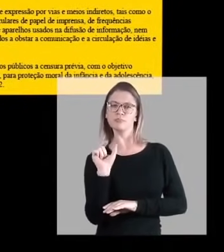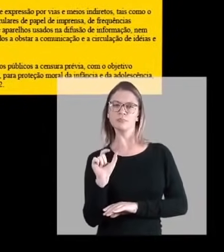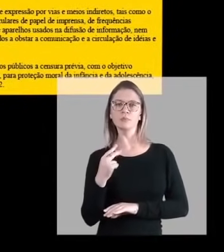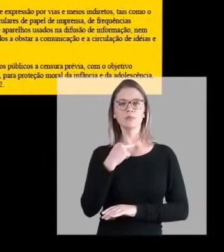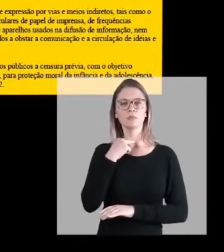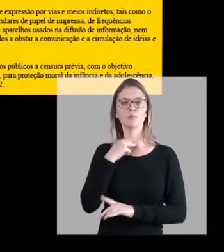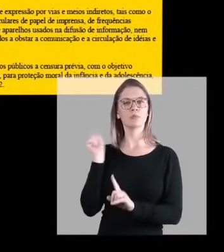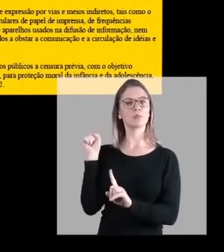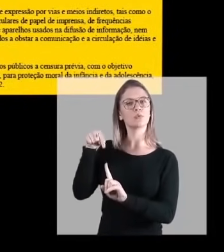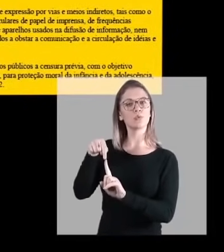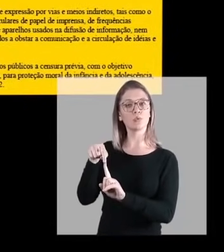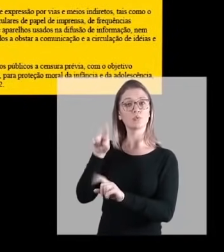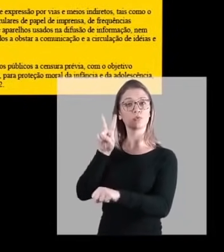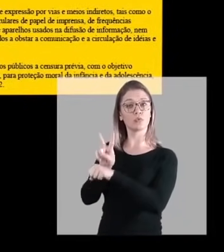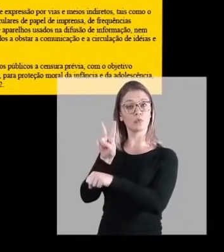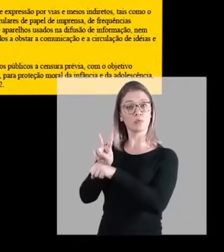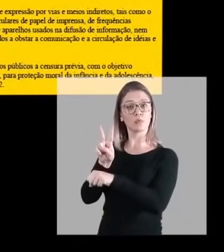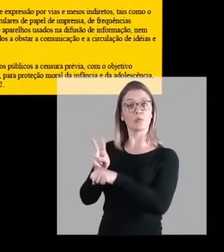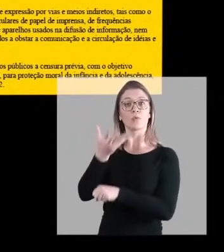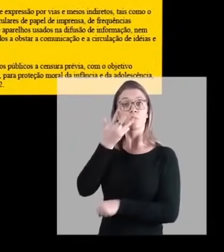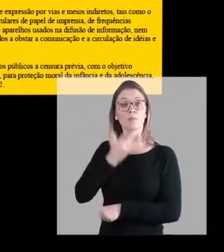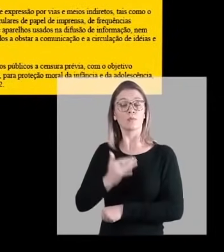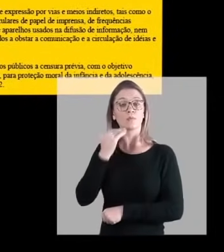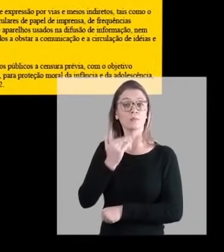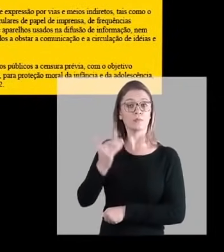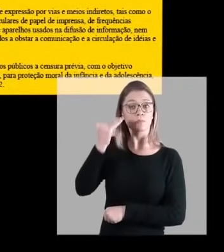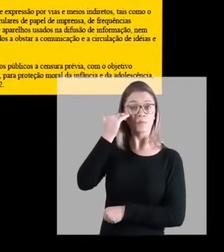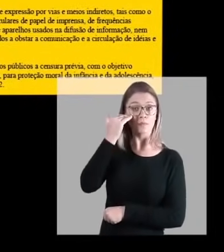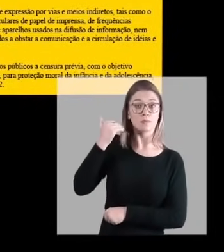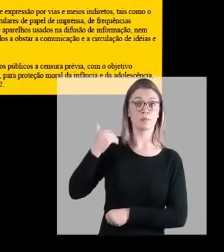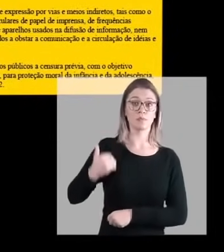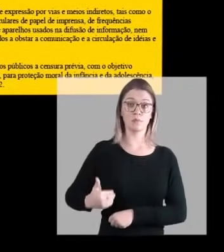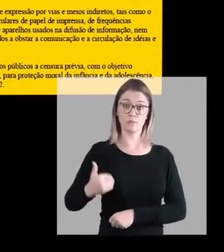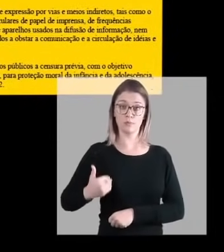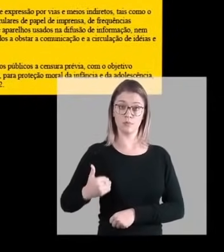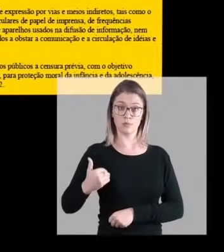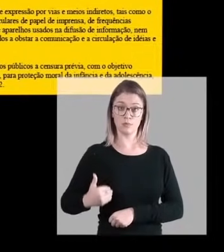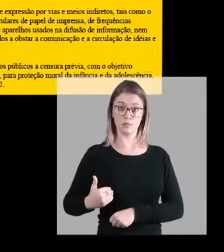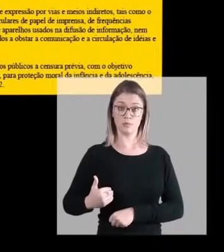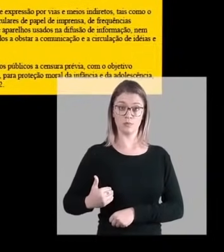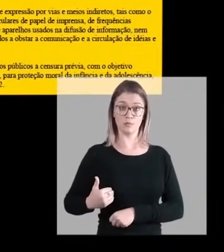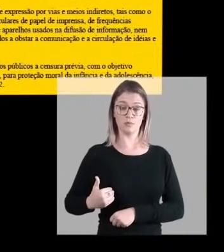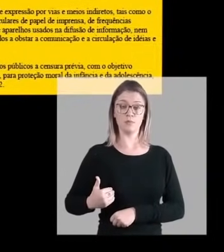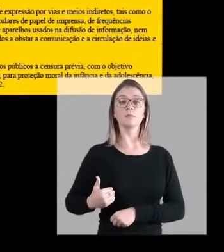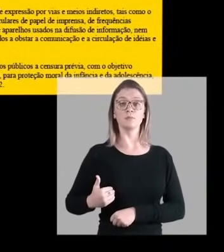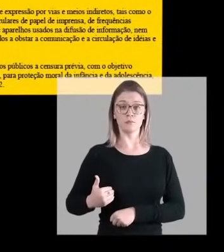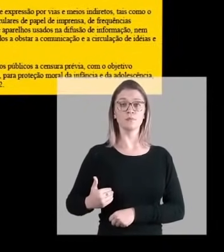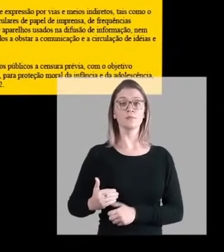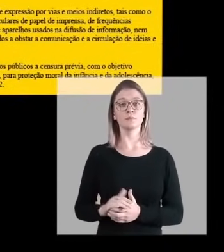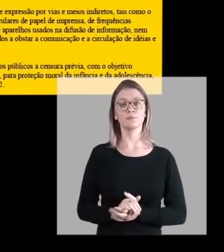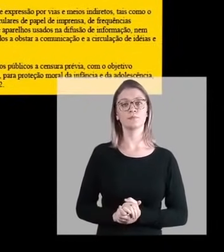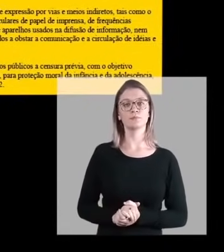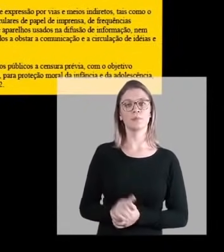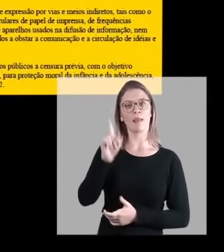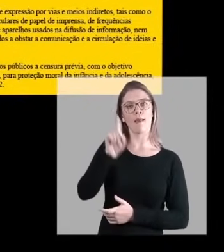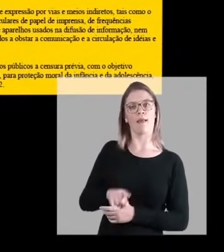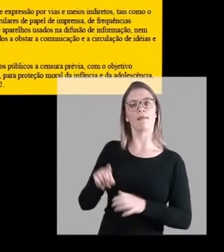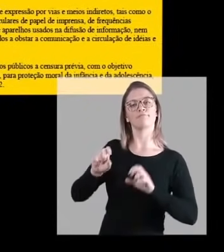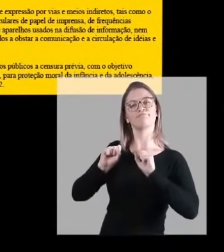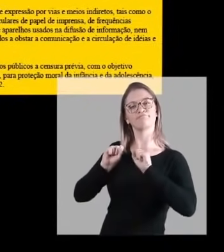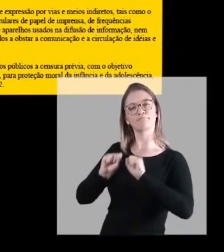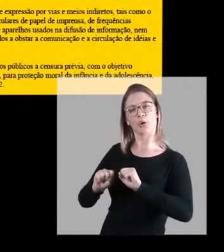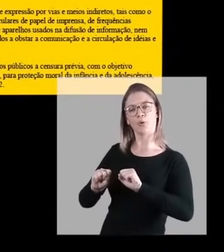com o objetivo de proteger moralmente a criança, a infância e a adolescência, é